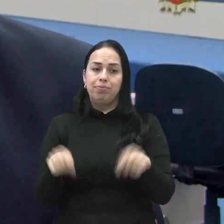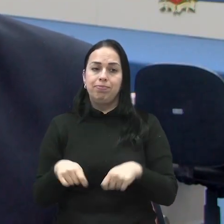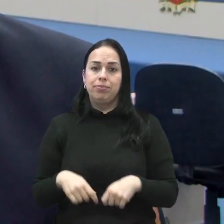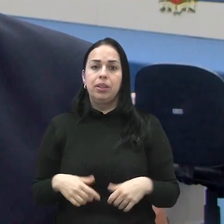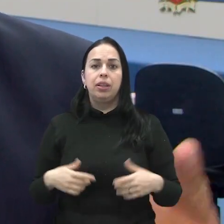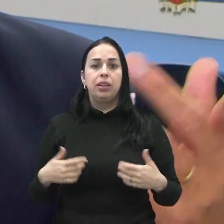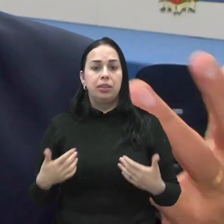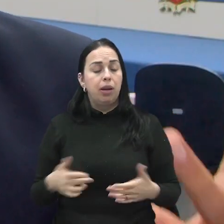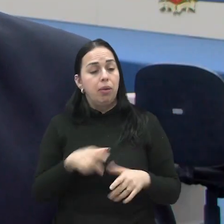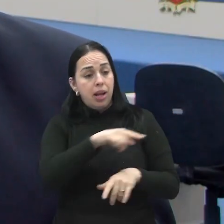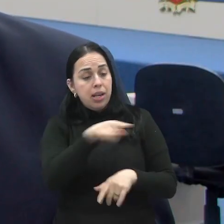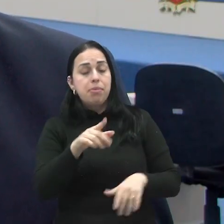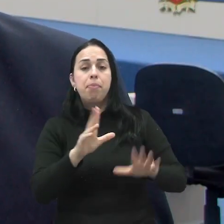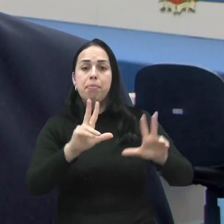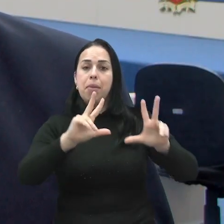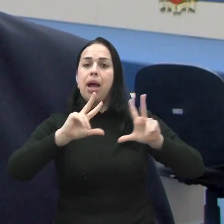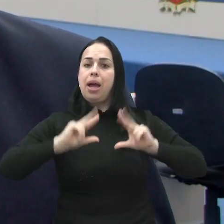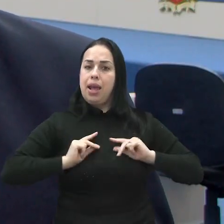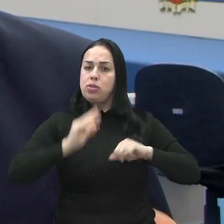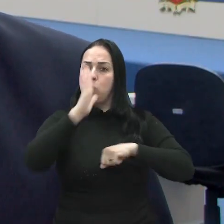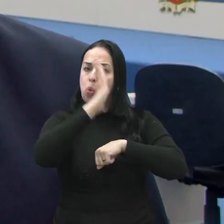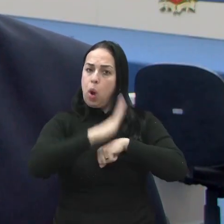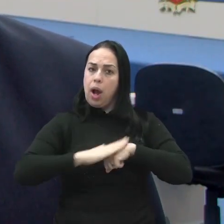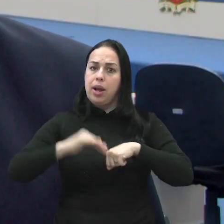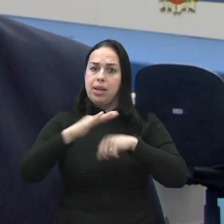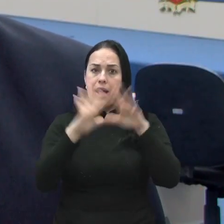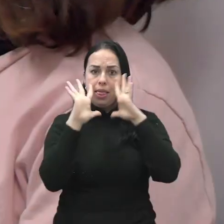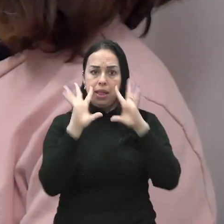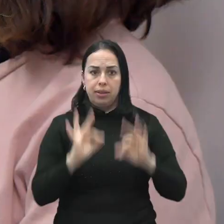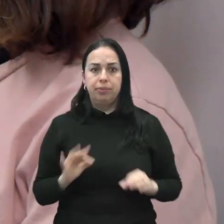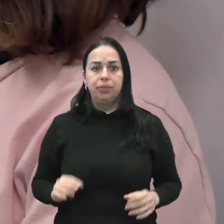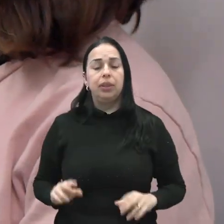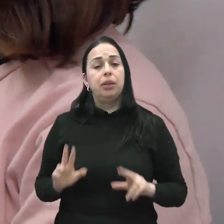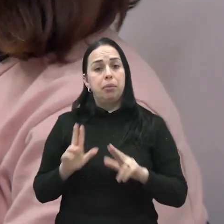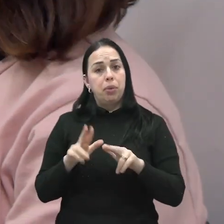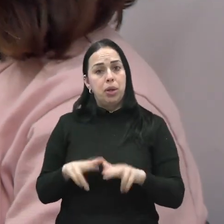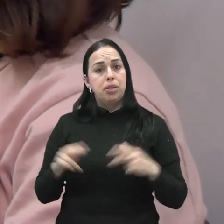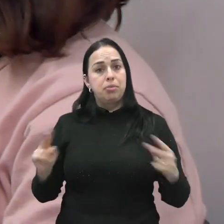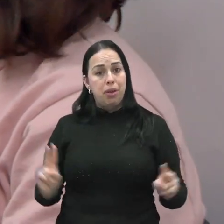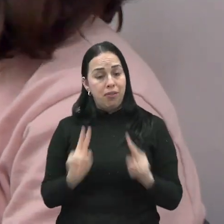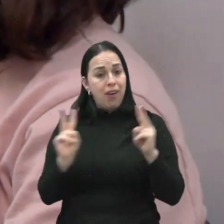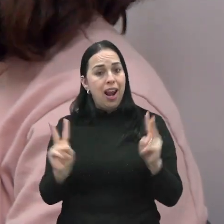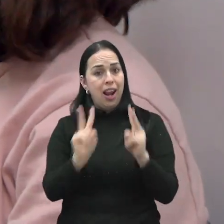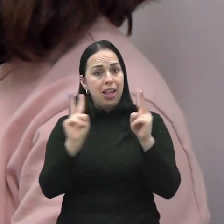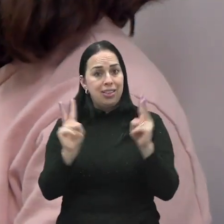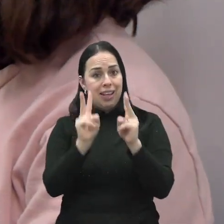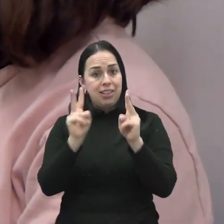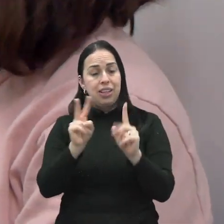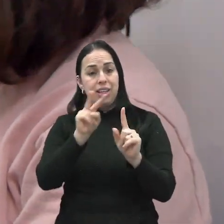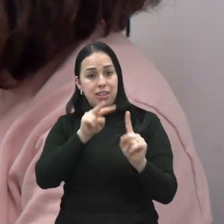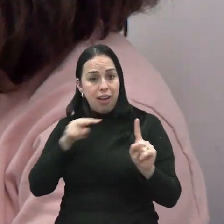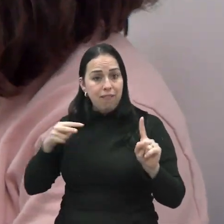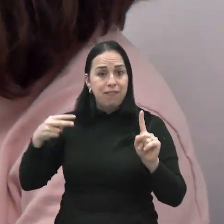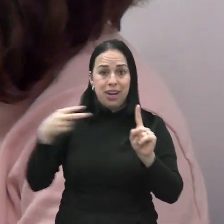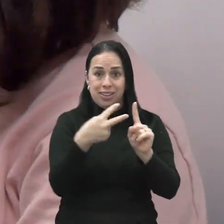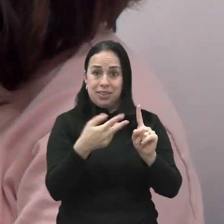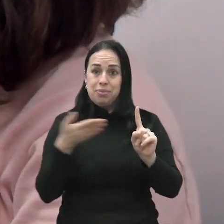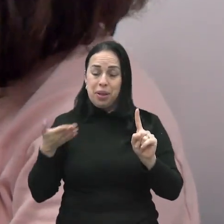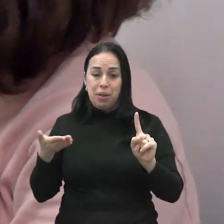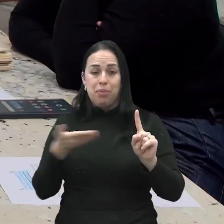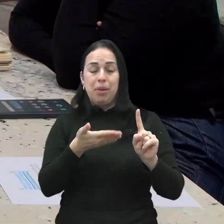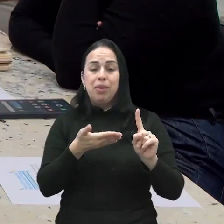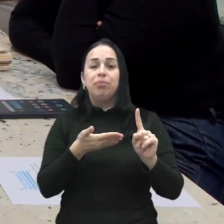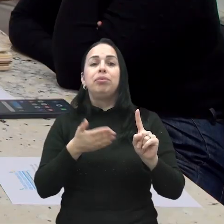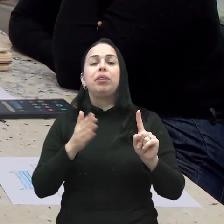Down. Esse público merece um carinho, merece uma atenção. E para valorizar e dar mais visibilidade à